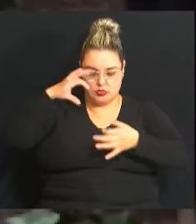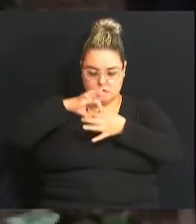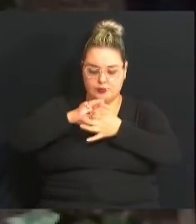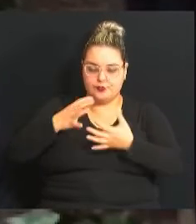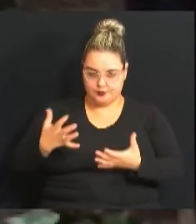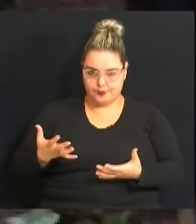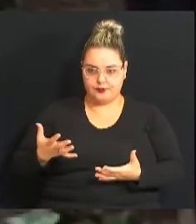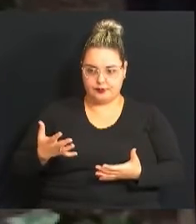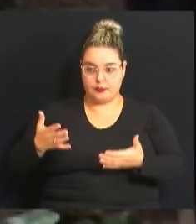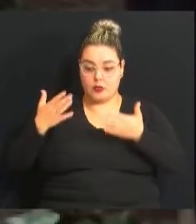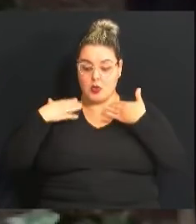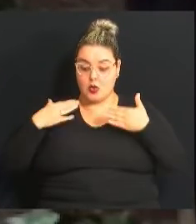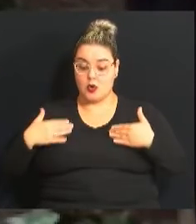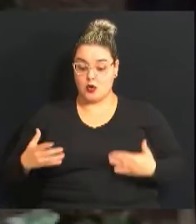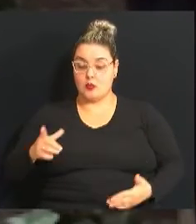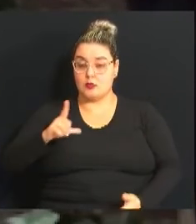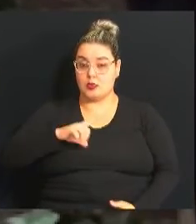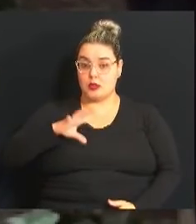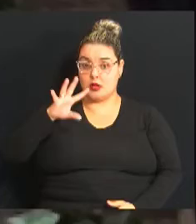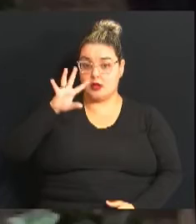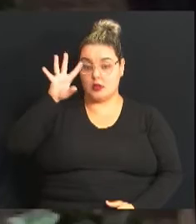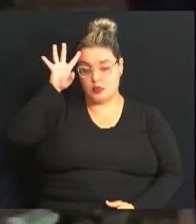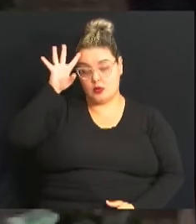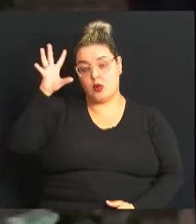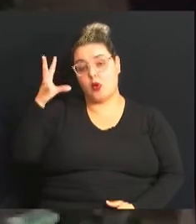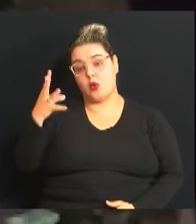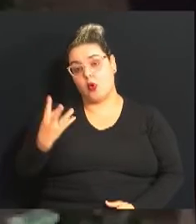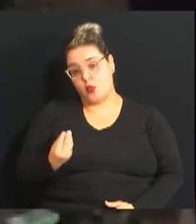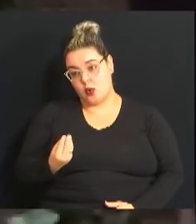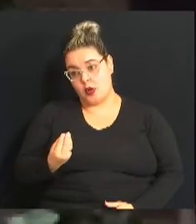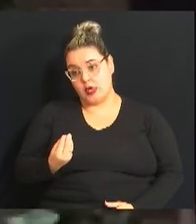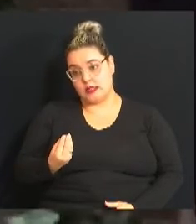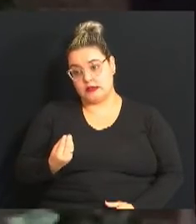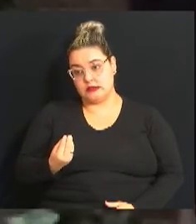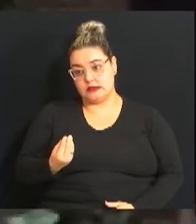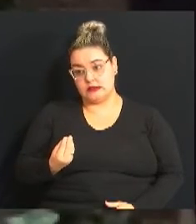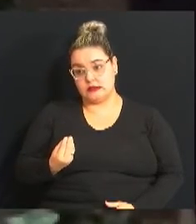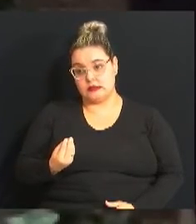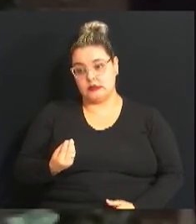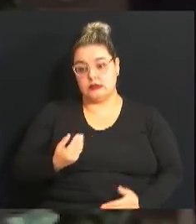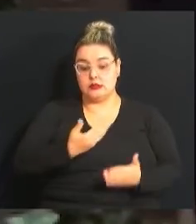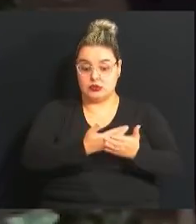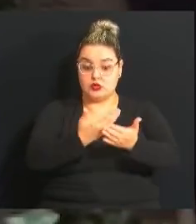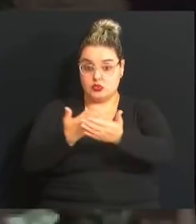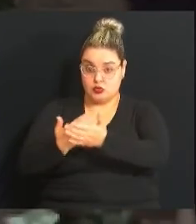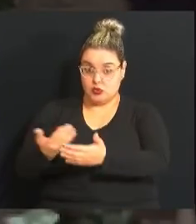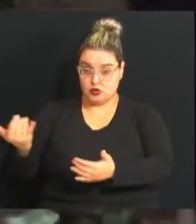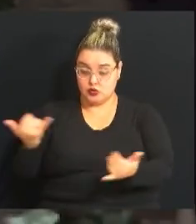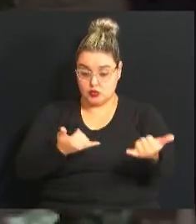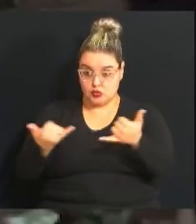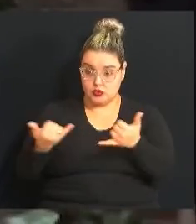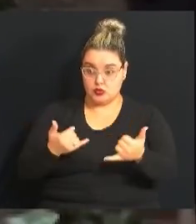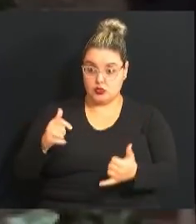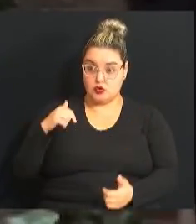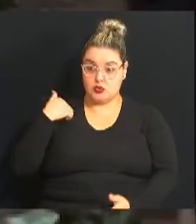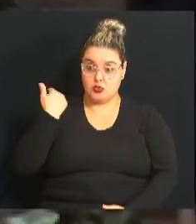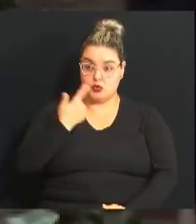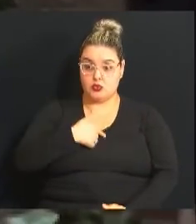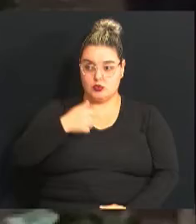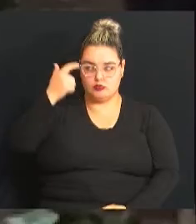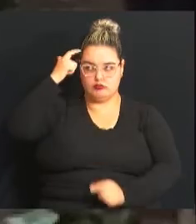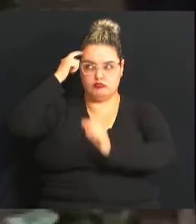um conhecimento muito... muitos estudiosos, né, dizem que o nosso